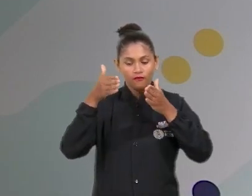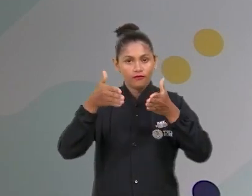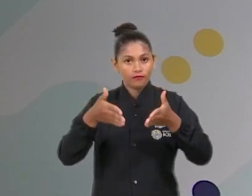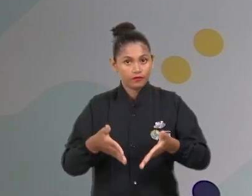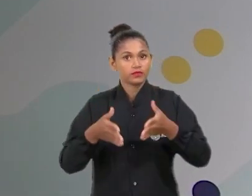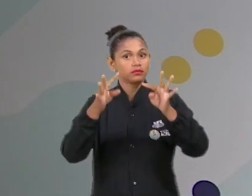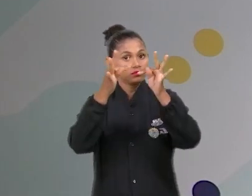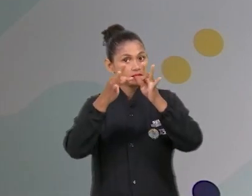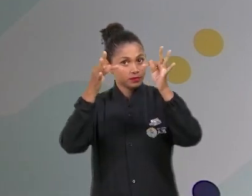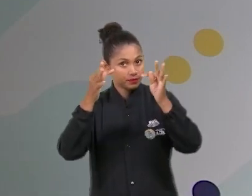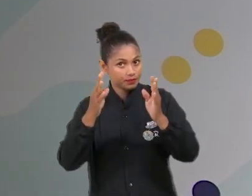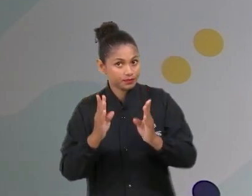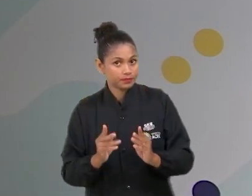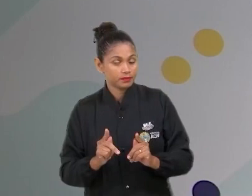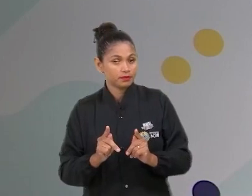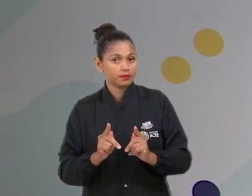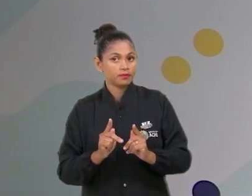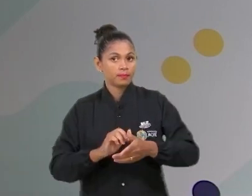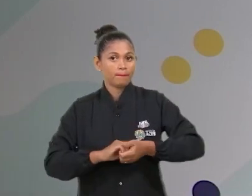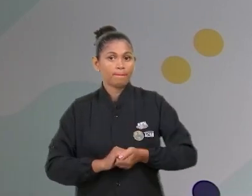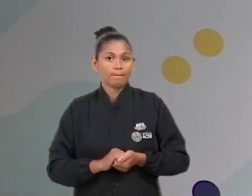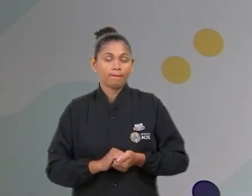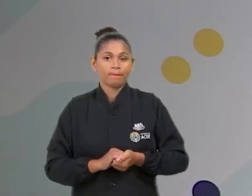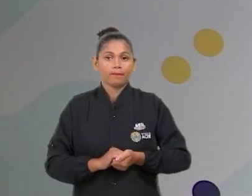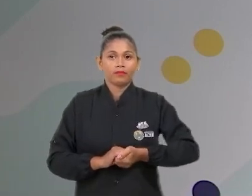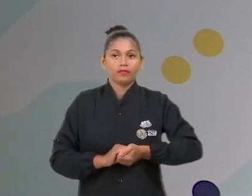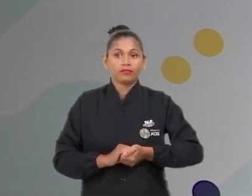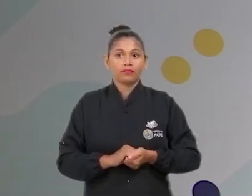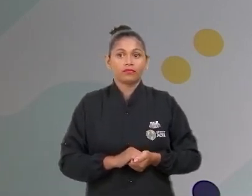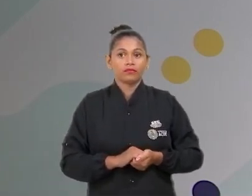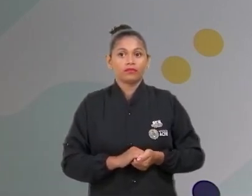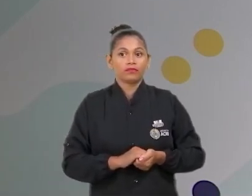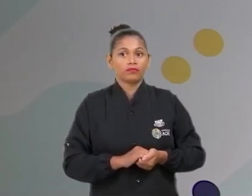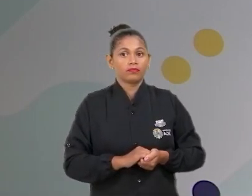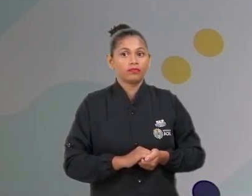periódica, representado pela coloração vermelha.